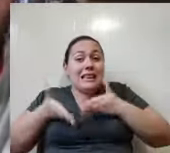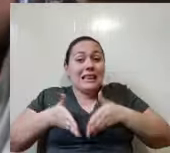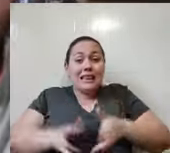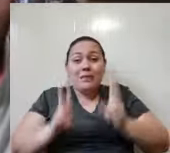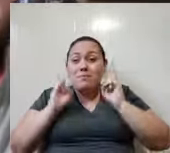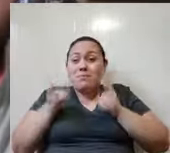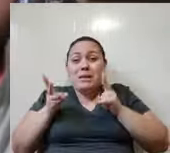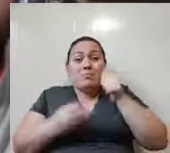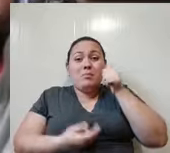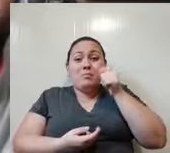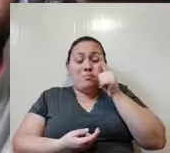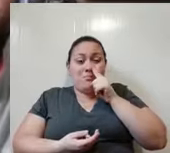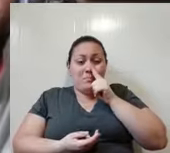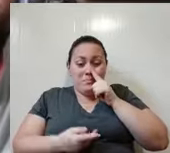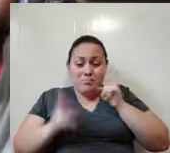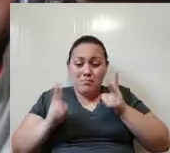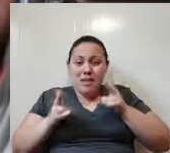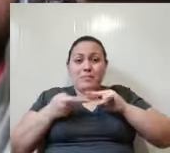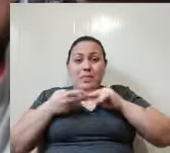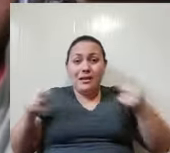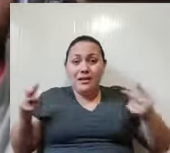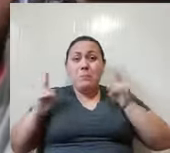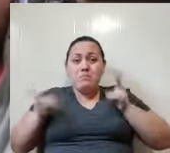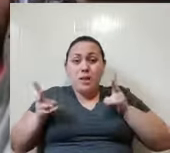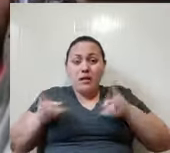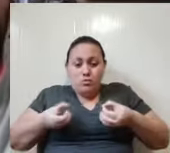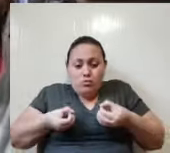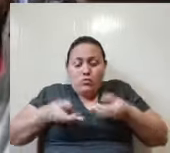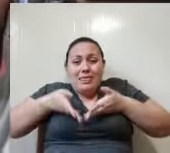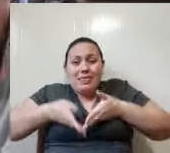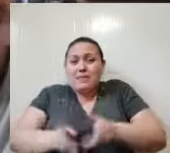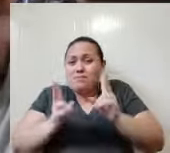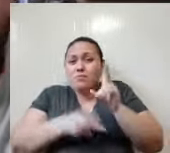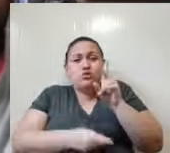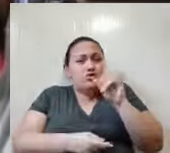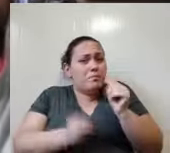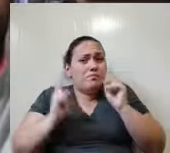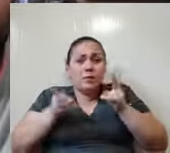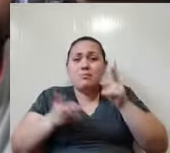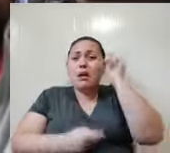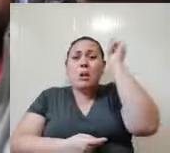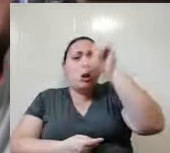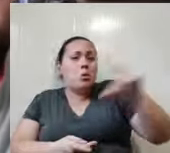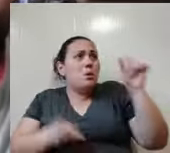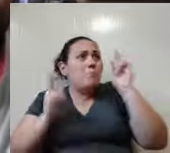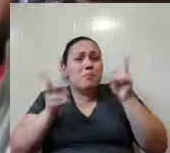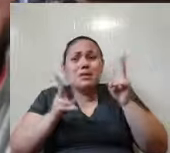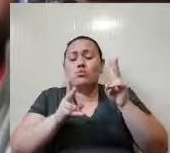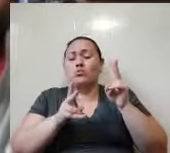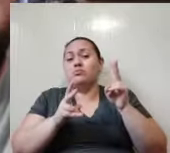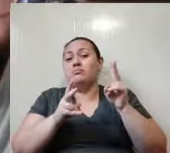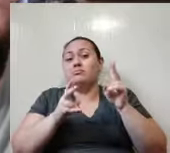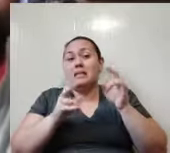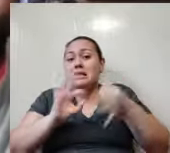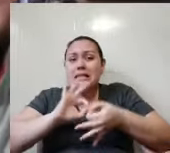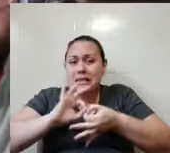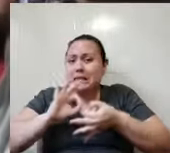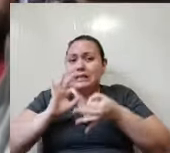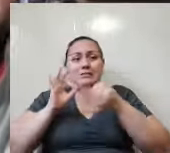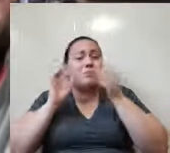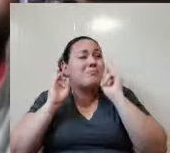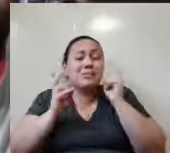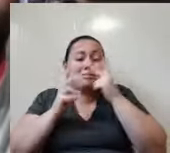não. Nunca. Mas nasceram do mesmo útero, da mesma mãe, do mesmo pai, no mesmo momento, no mesmo dia,